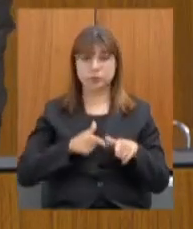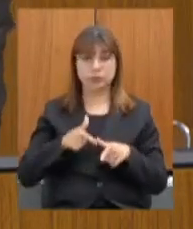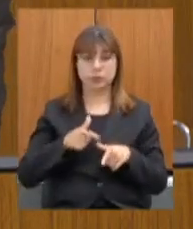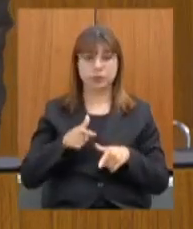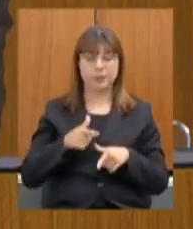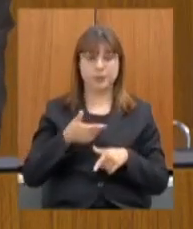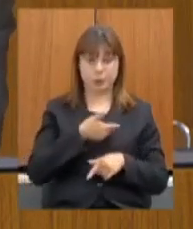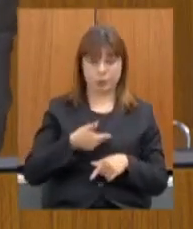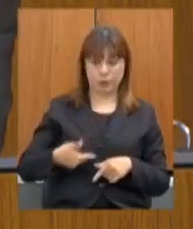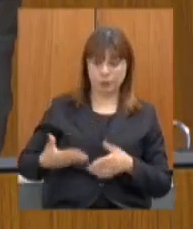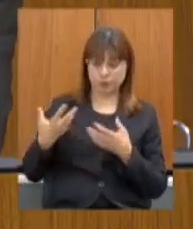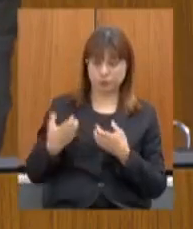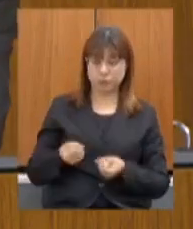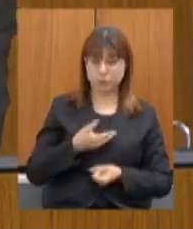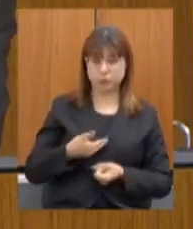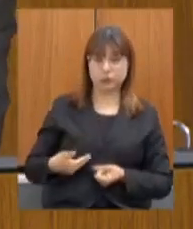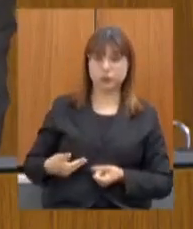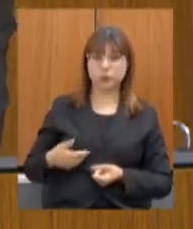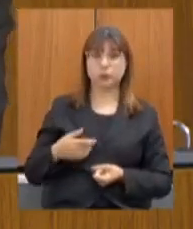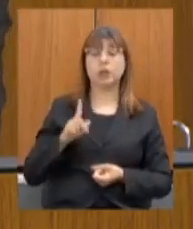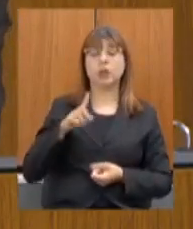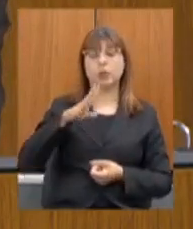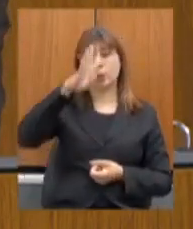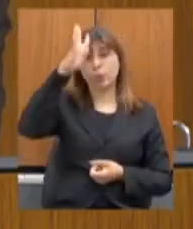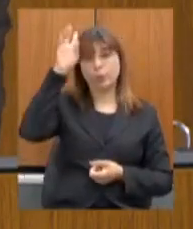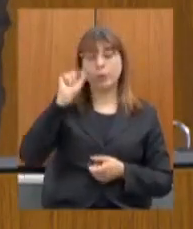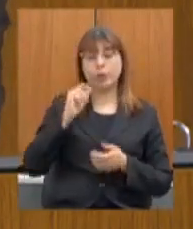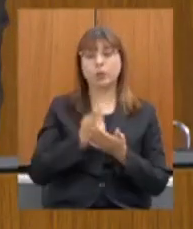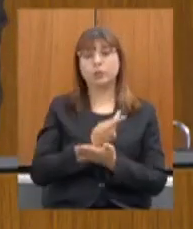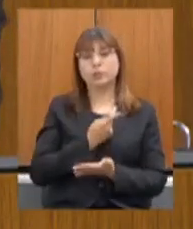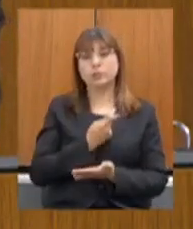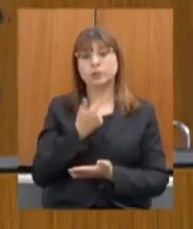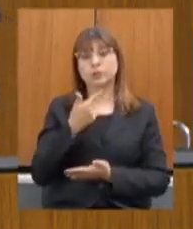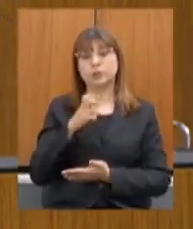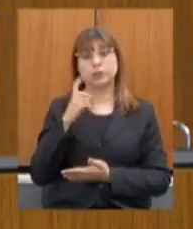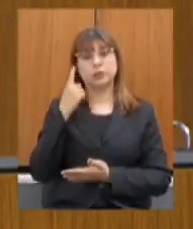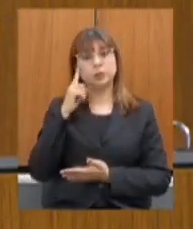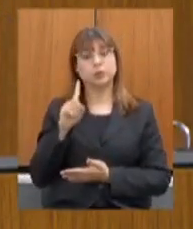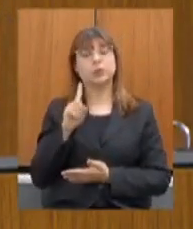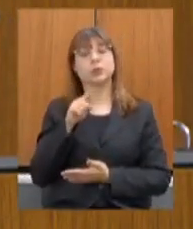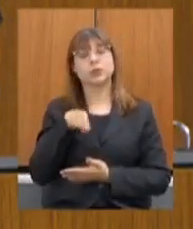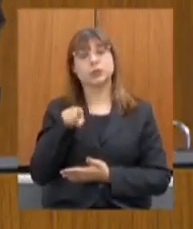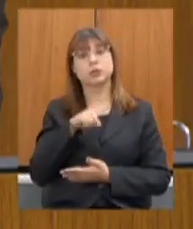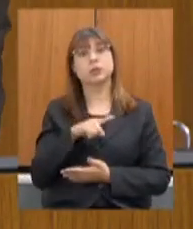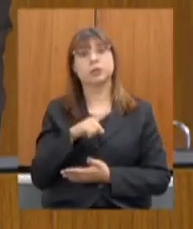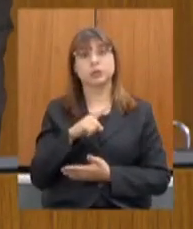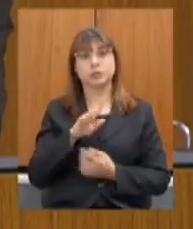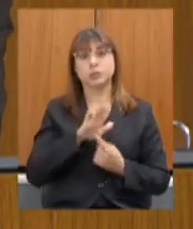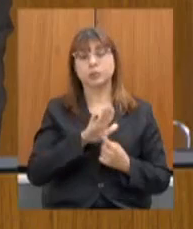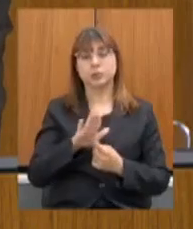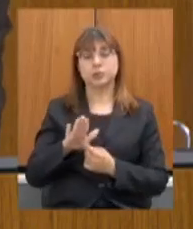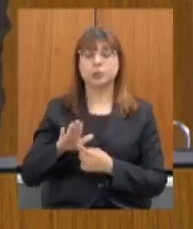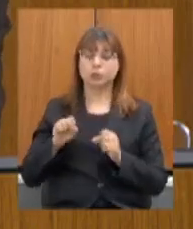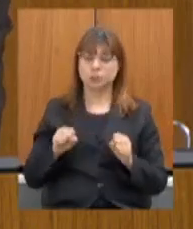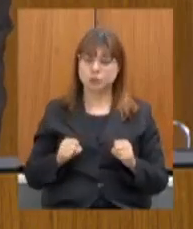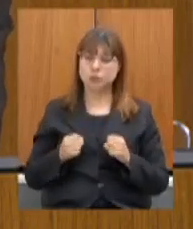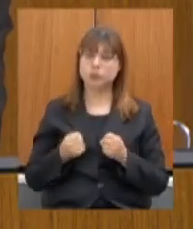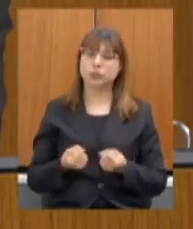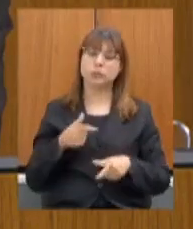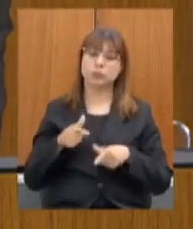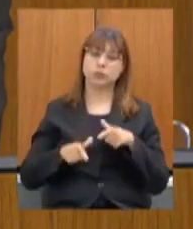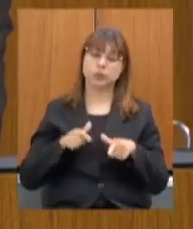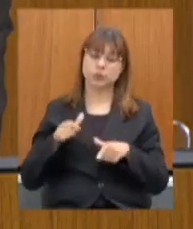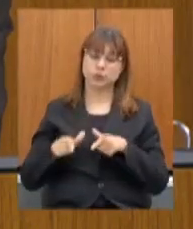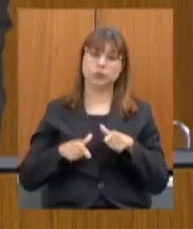assumiu o governo, 25 dias depois, o bombeiro militar deu uma demonstração de total empenho daquela